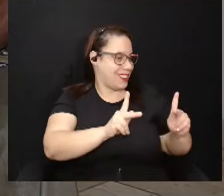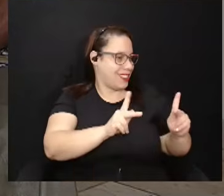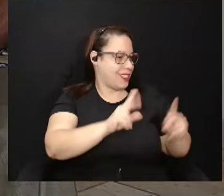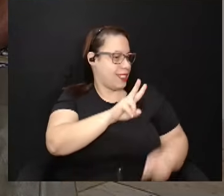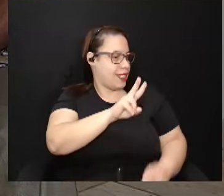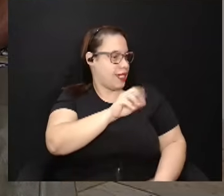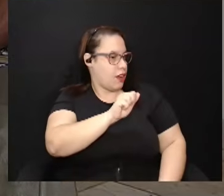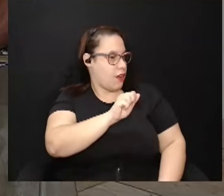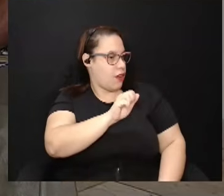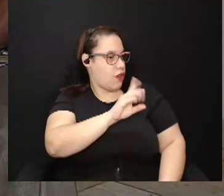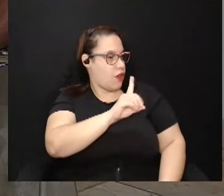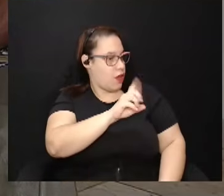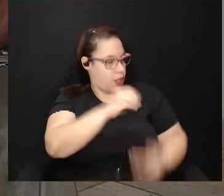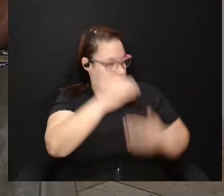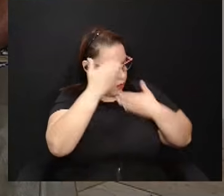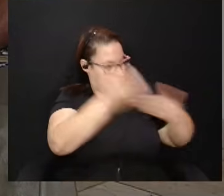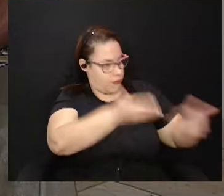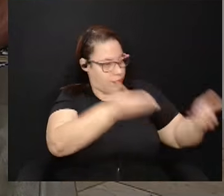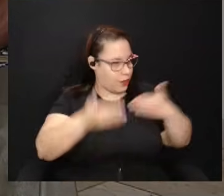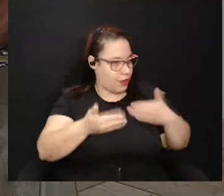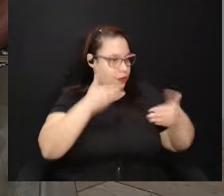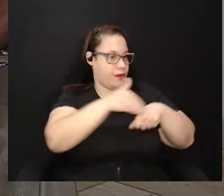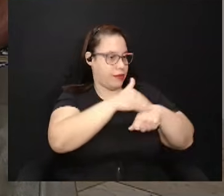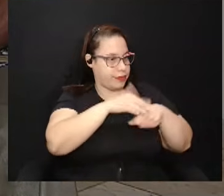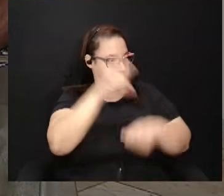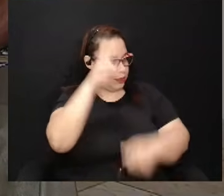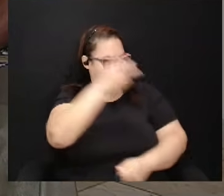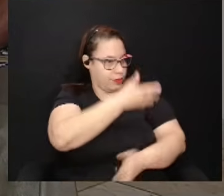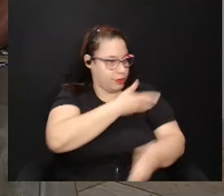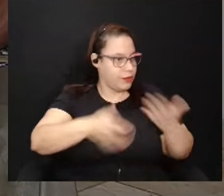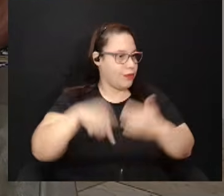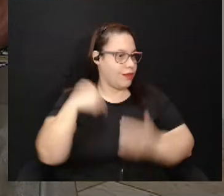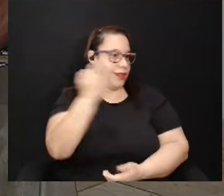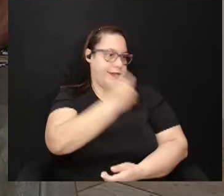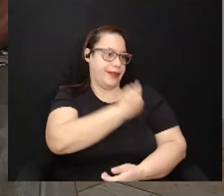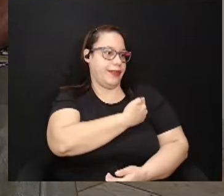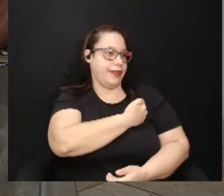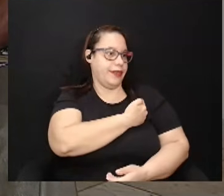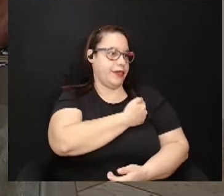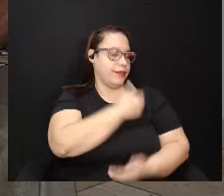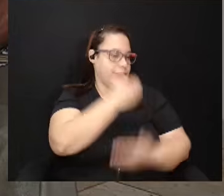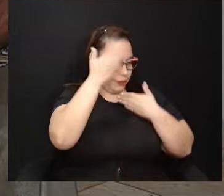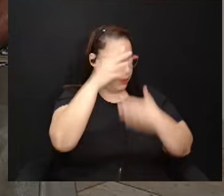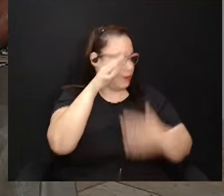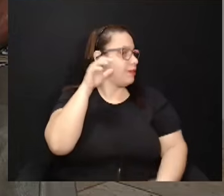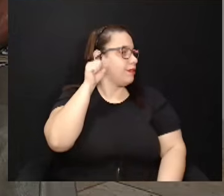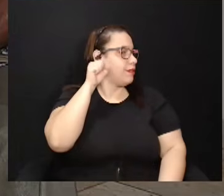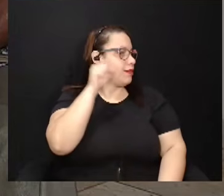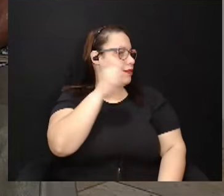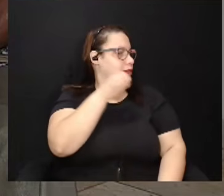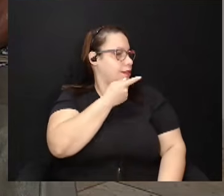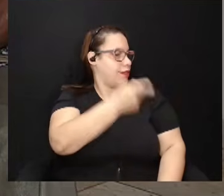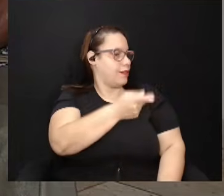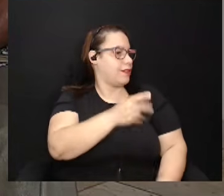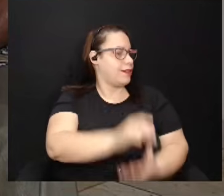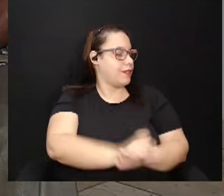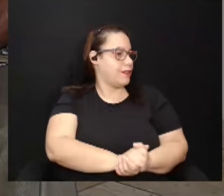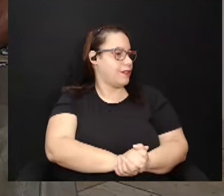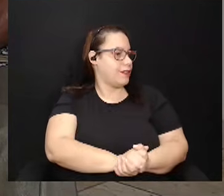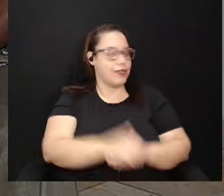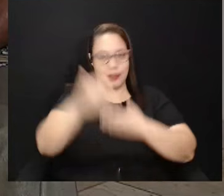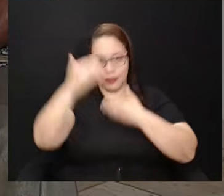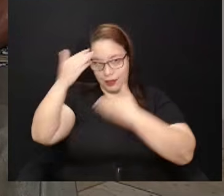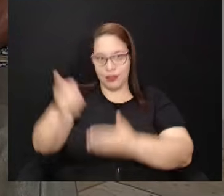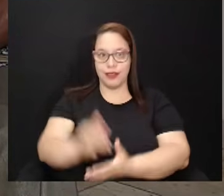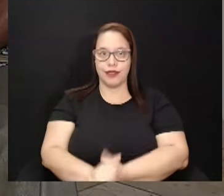por nos receber, por contar a sua história, compartilhar com a gente. Foi muito gratificante ouvir da sua boca, da sua história. Obrigado. Obrigado a